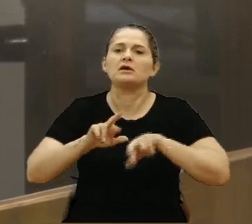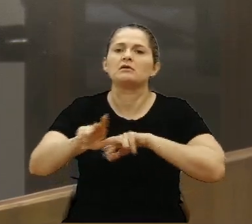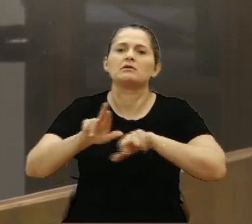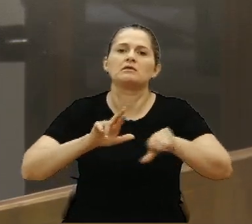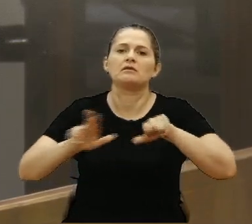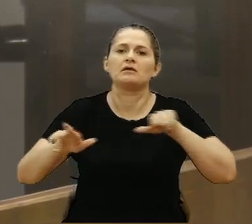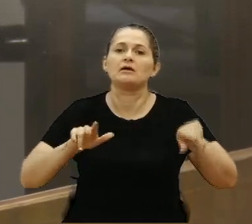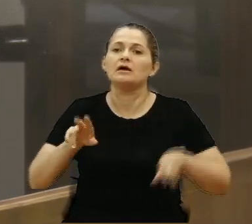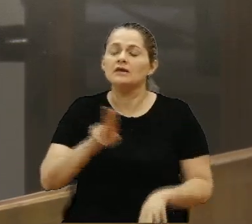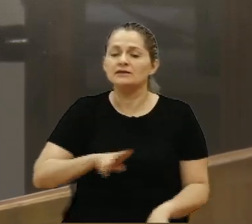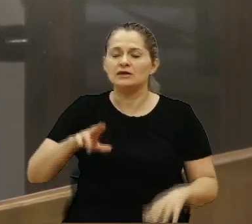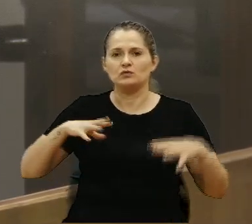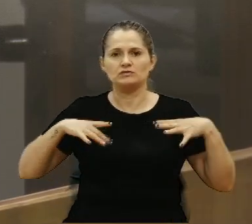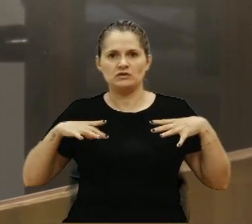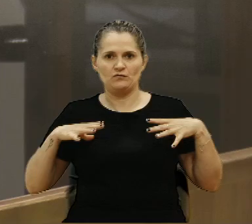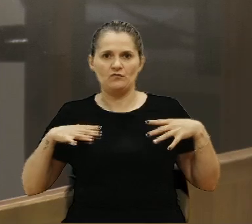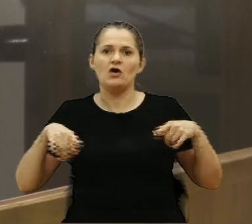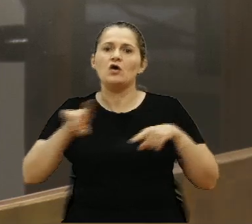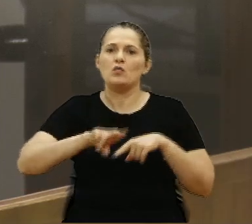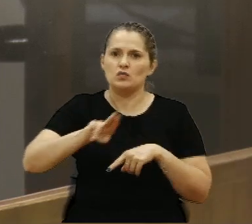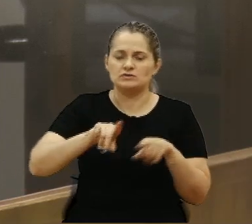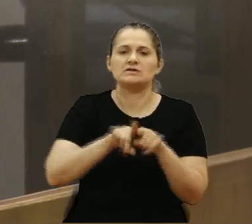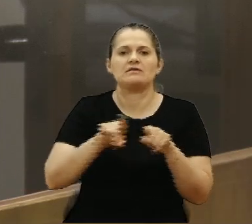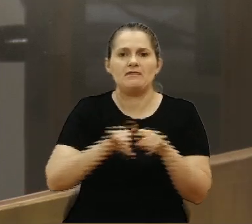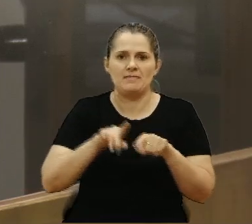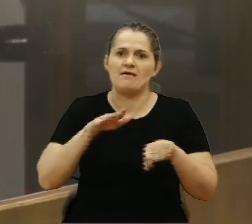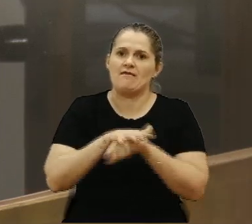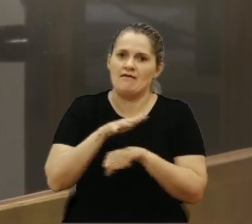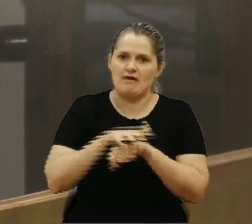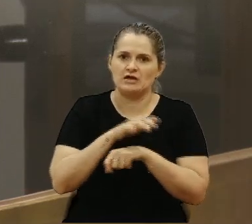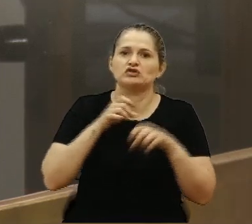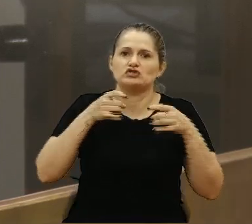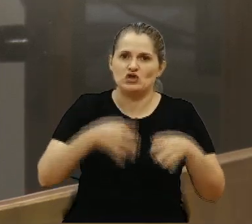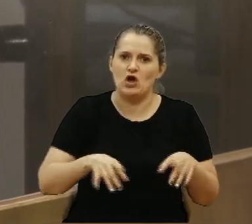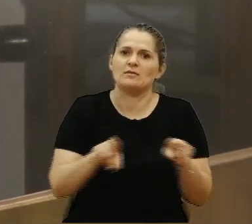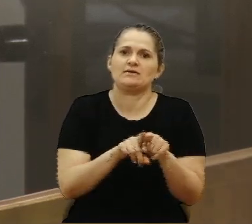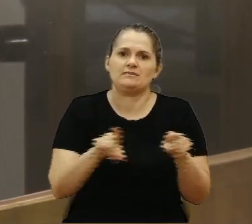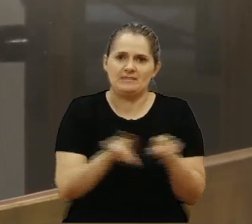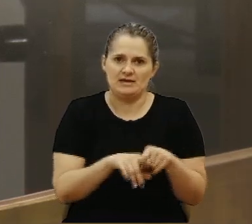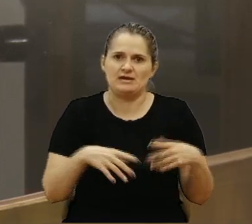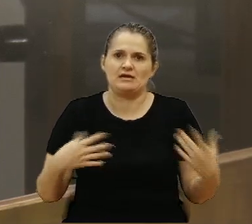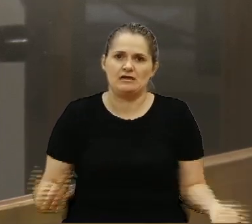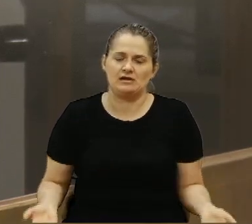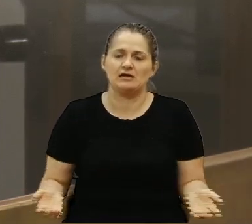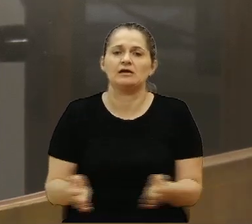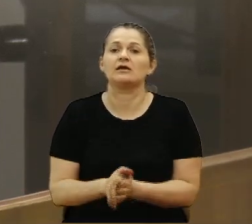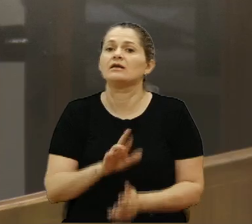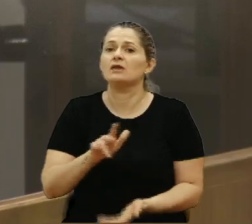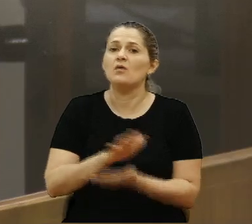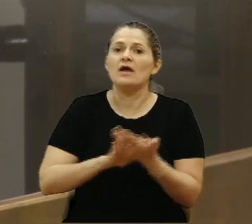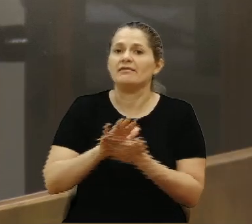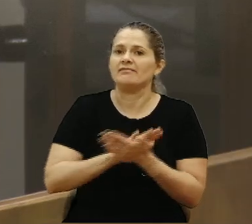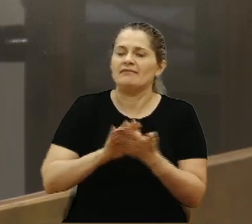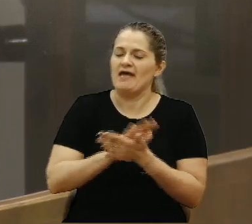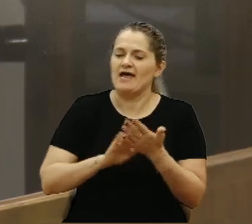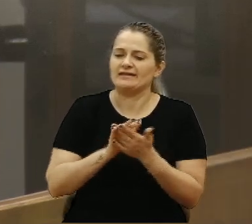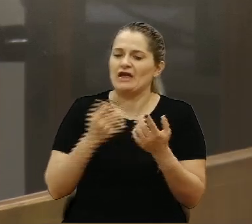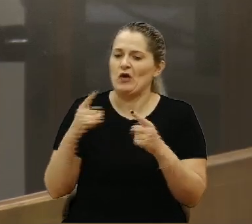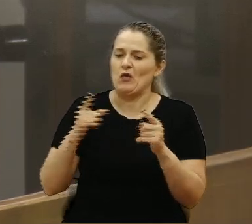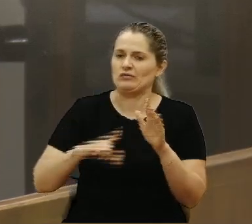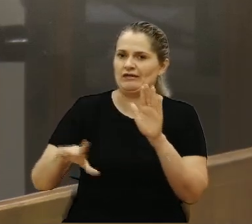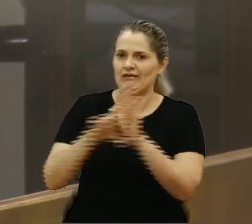usando os seus dias de folga e o seu banco de horas. Ninguém está fazendo nada que não seja dentro do que é da legalidade.